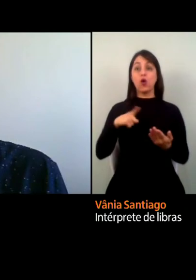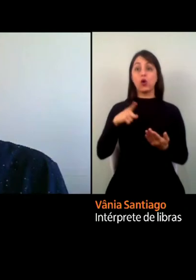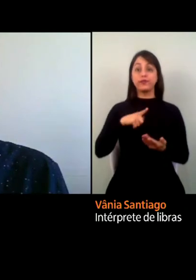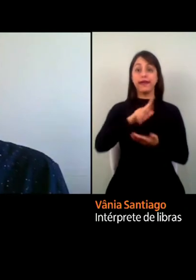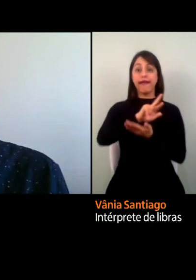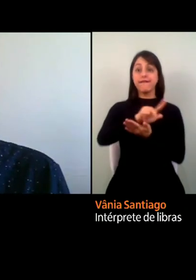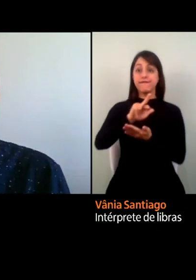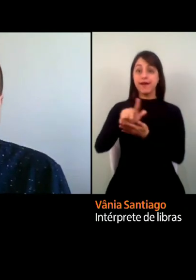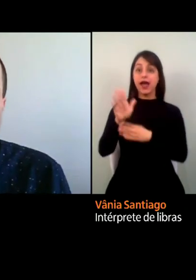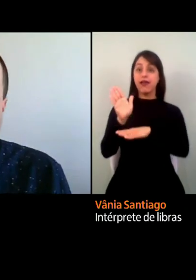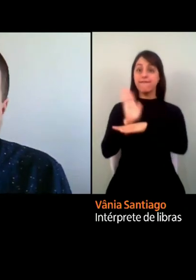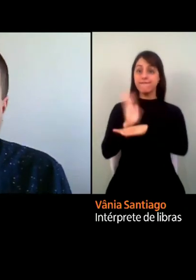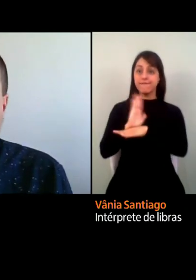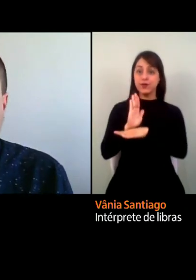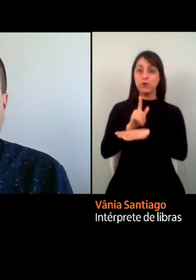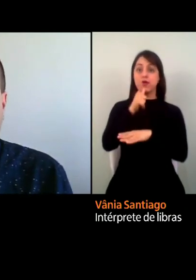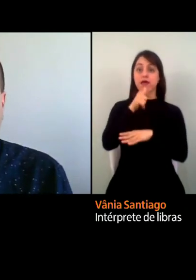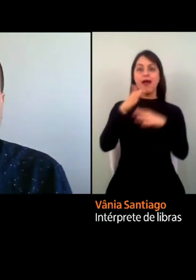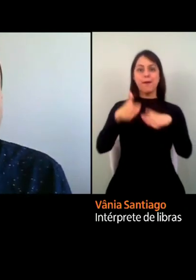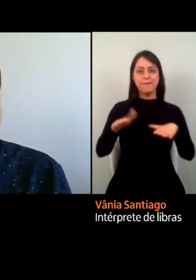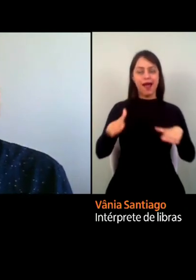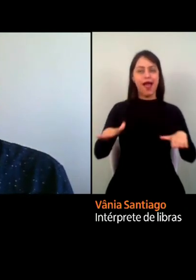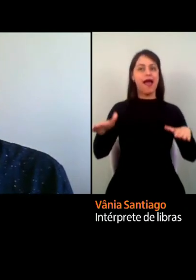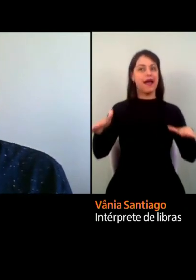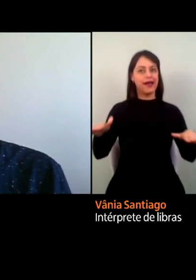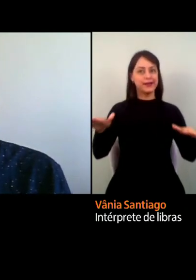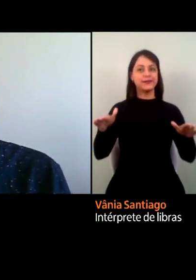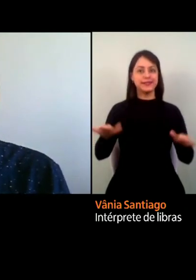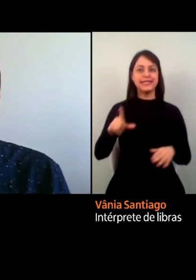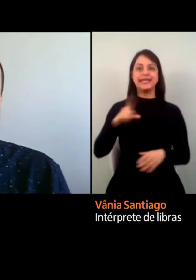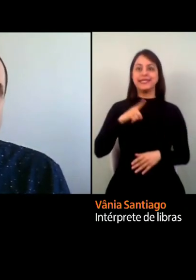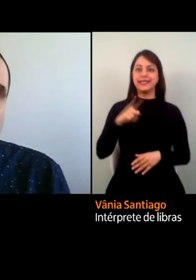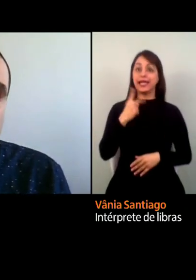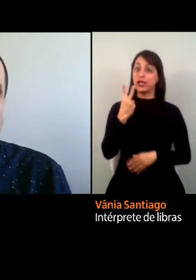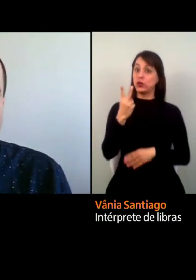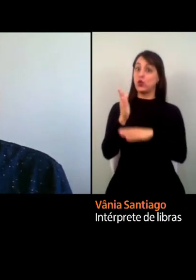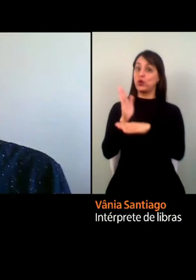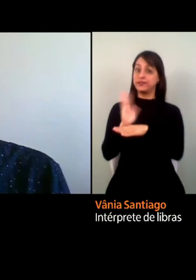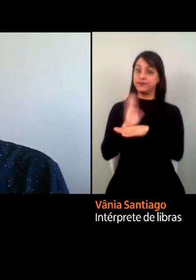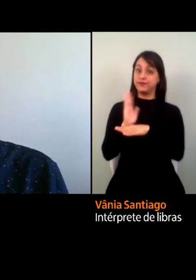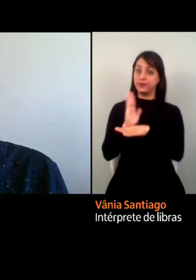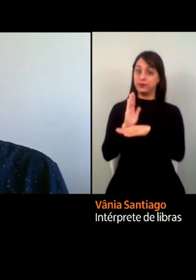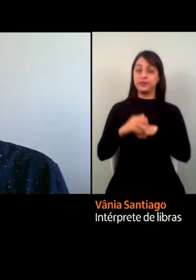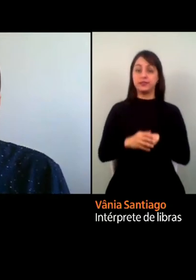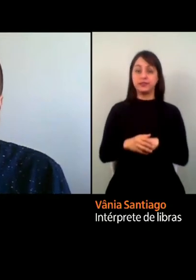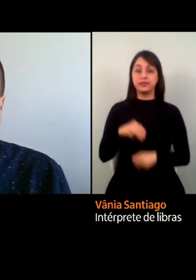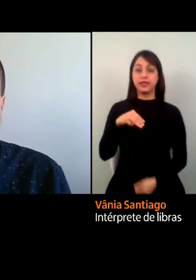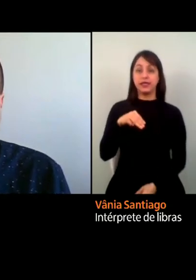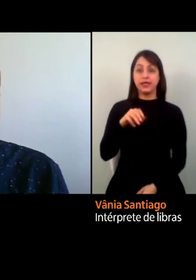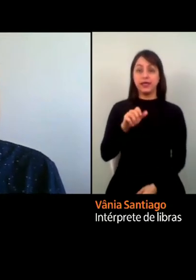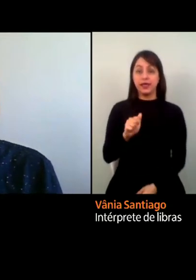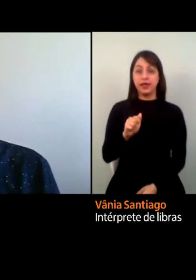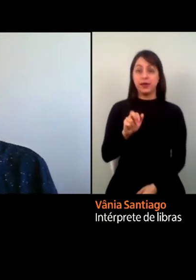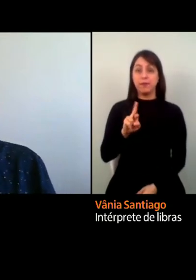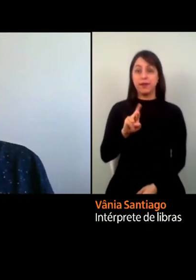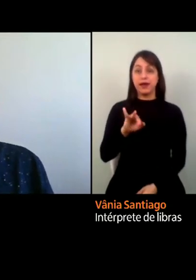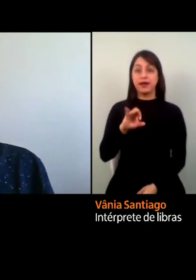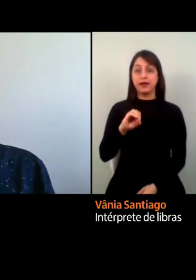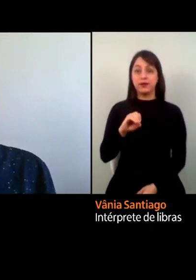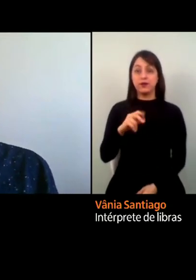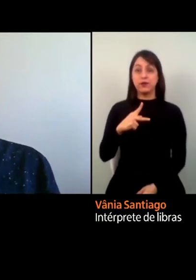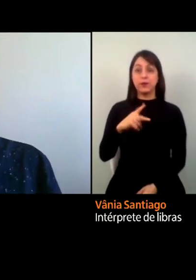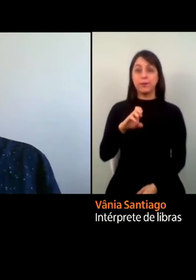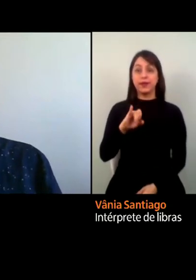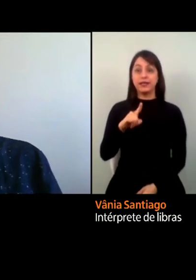duas instalações. Nesse slide, o Mário Peixoto com Limite e Glauber Rocha, Terra em Transe.